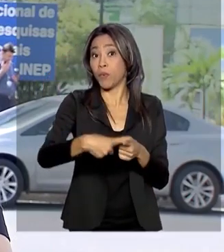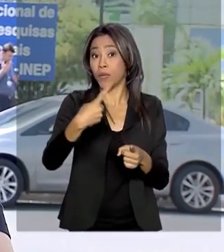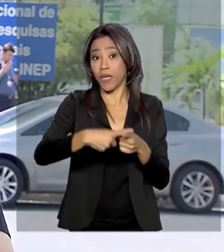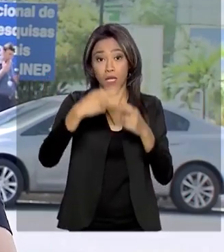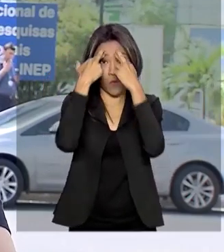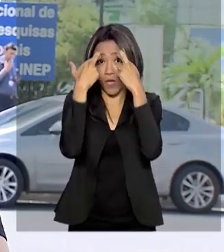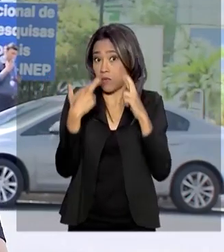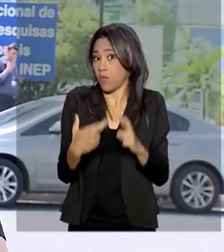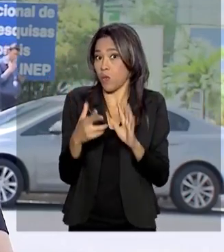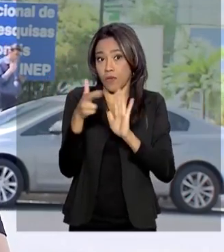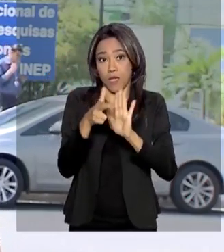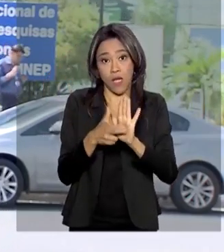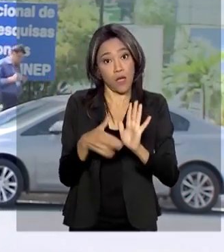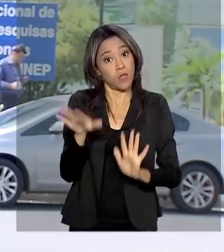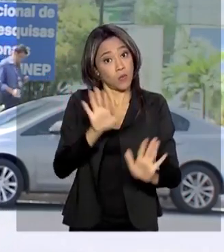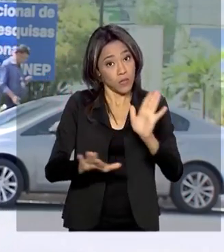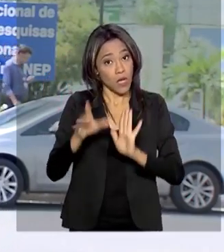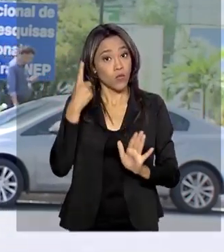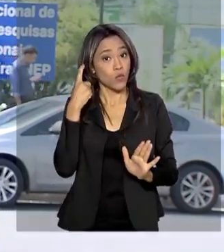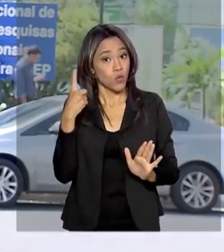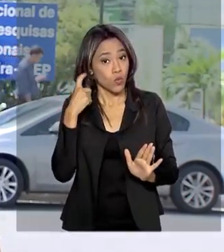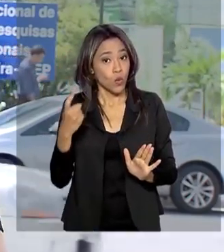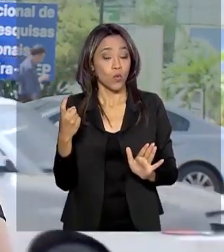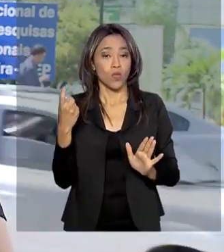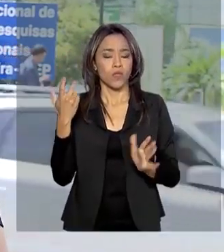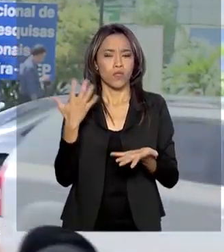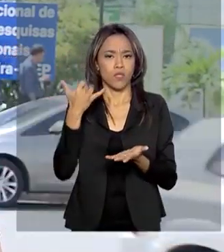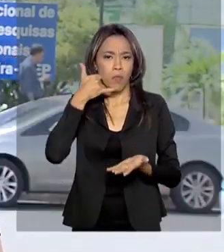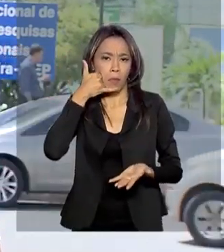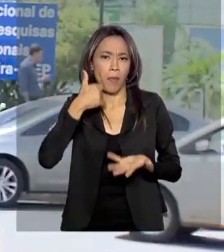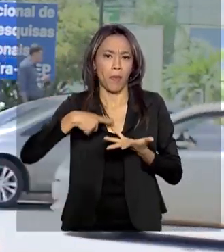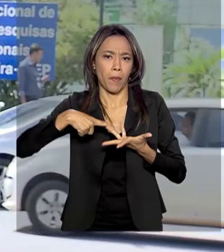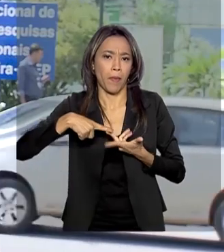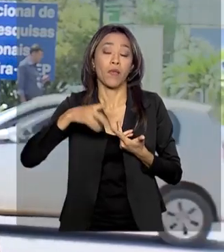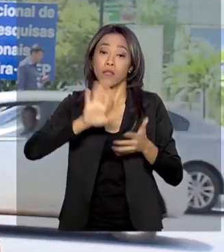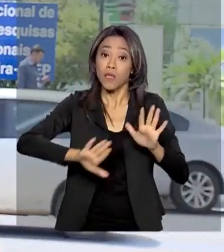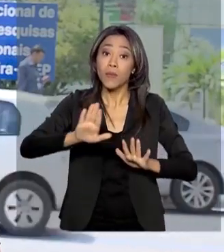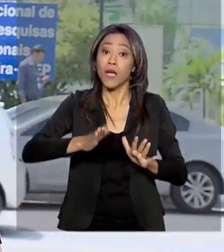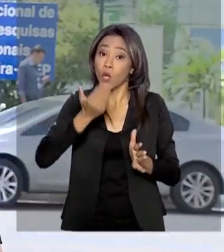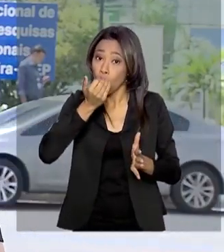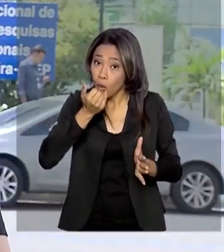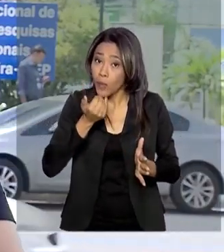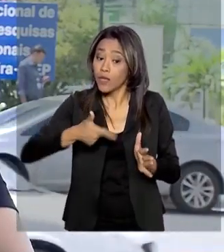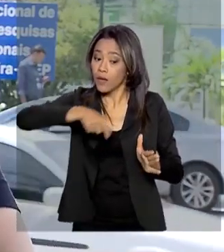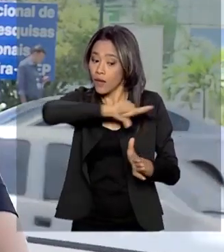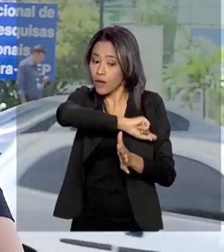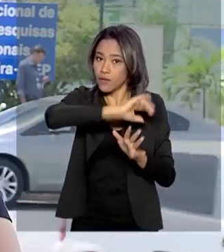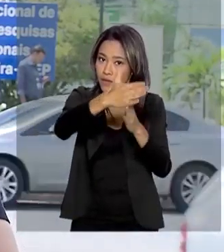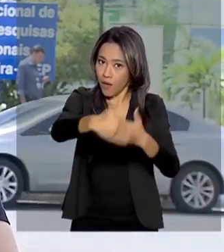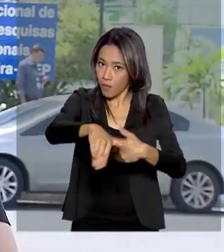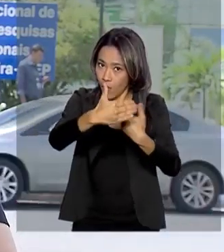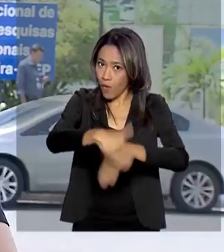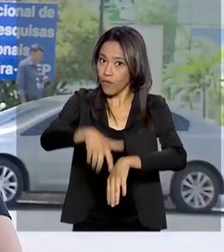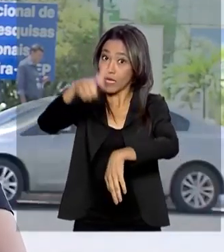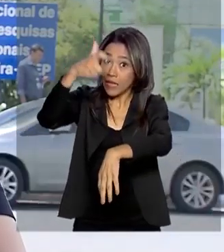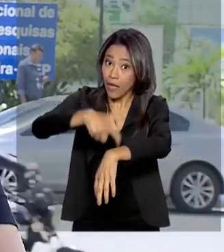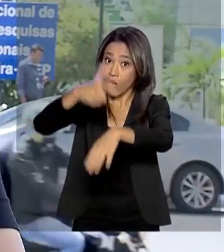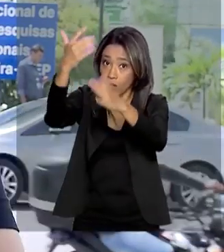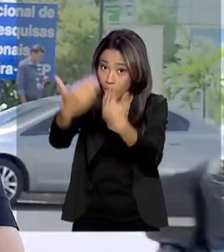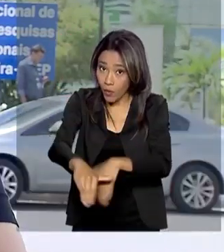Então, cuidado com os sons dos aparelhos eletrônicos. Tem que cuidar da alimentação antes da prova. E na hora da